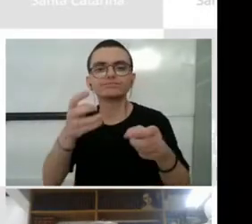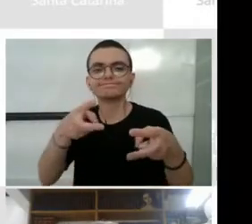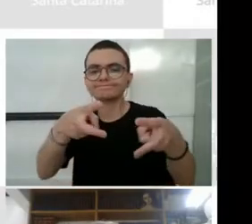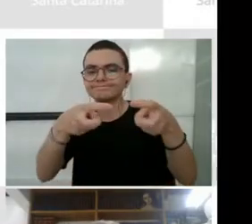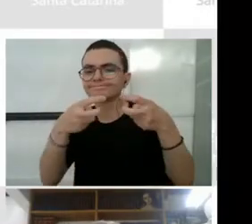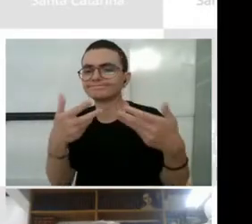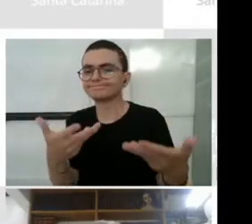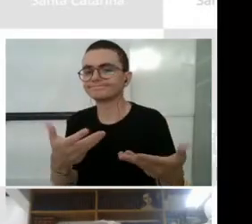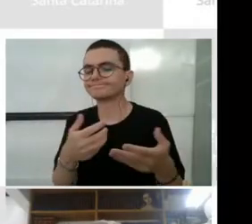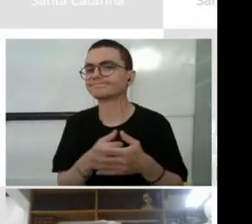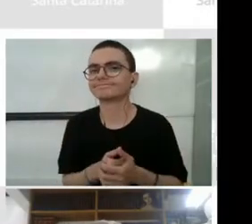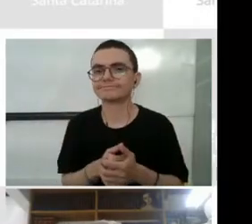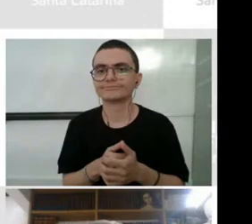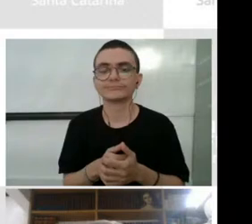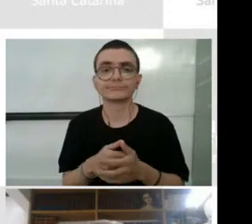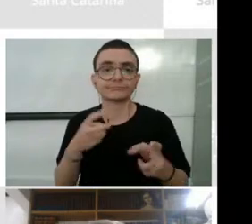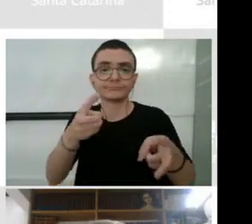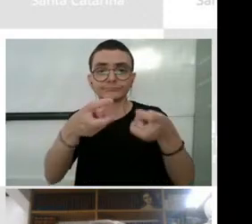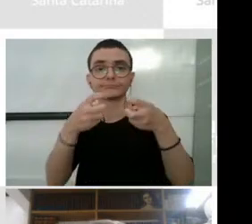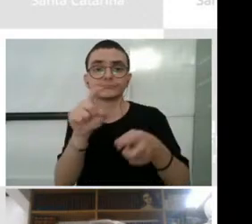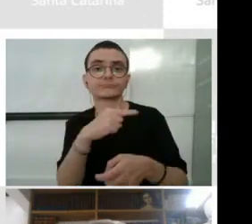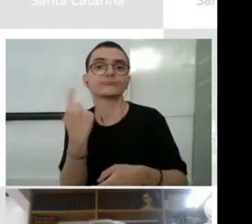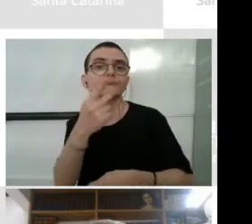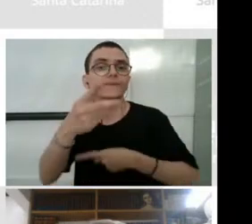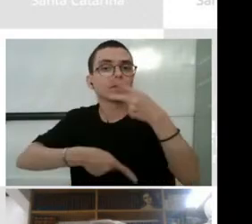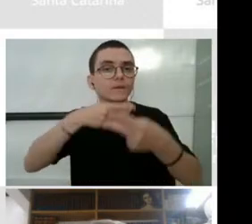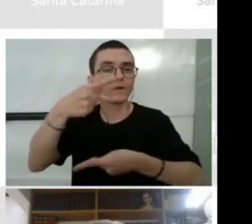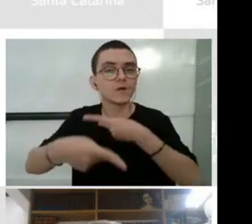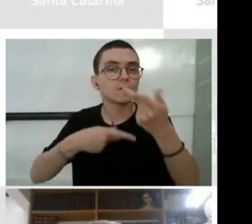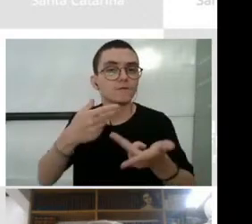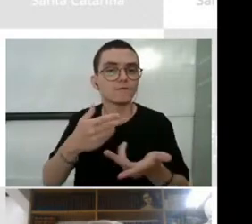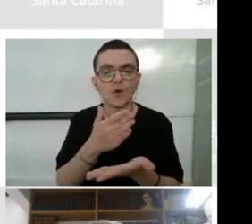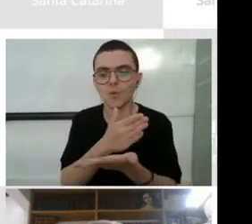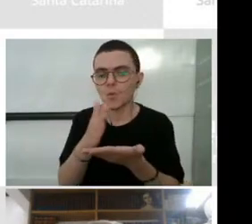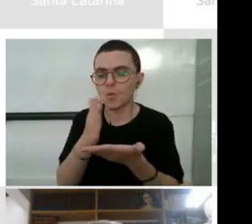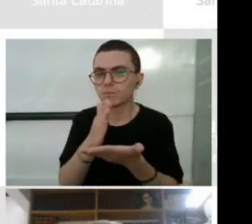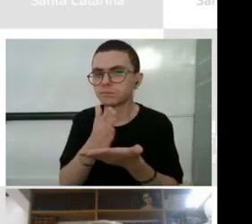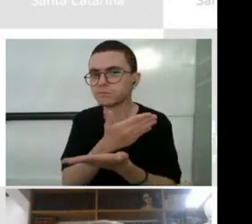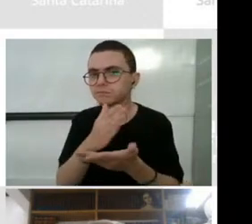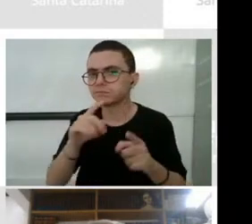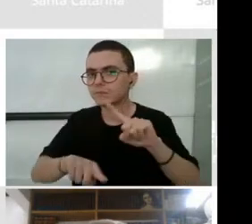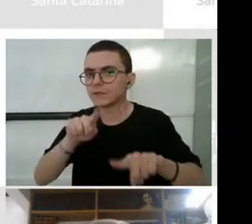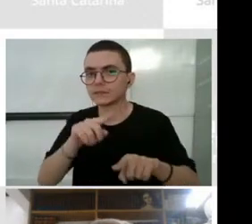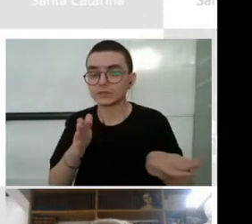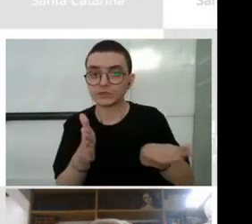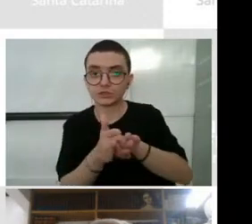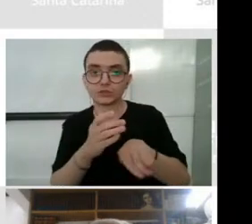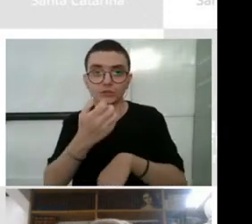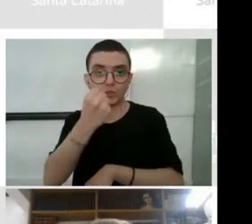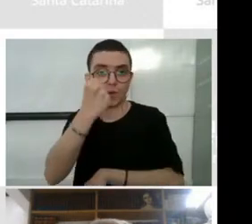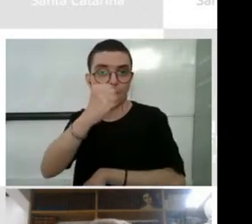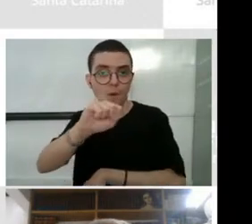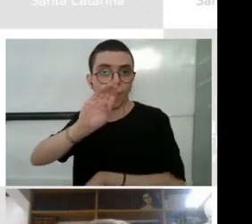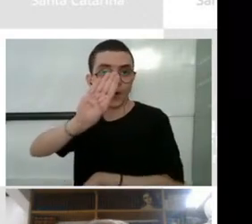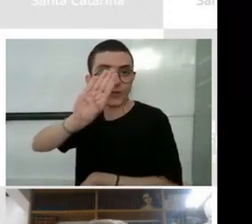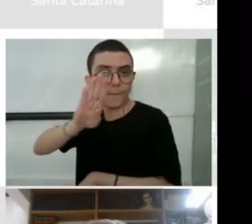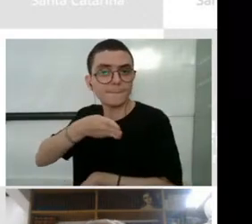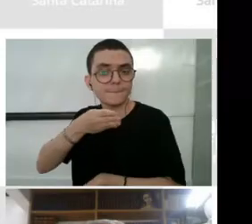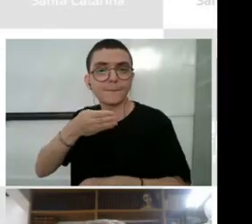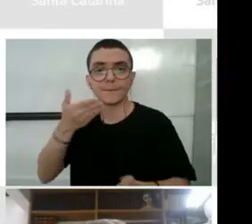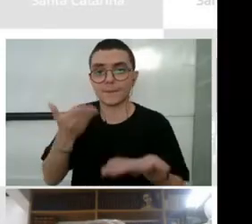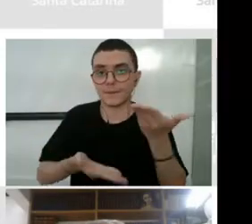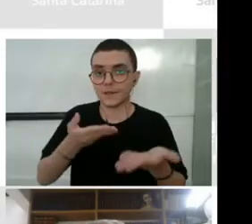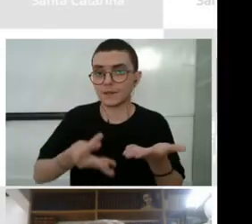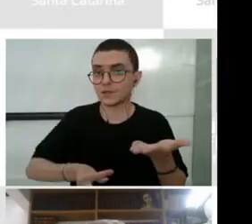Bom, percebemos que nós estamos falando aqui de alguma coisa que chegou a 8 bilhões de toneladas, né? E